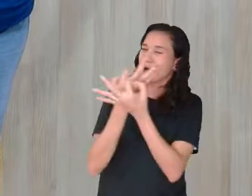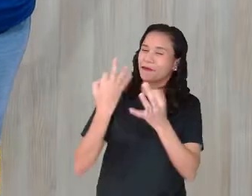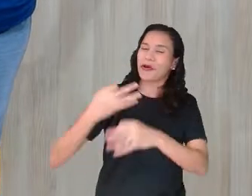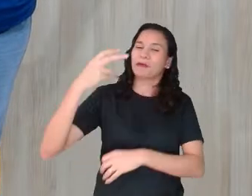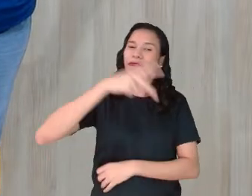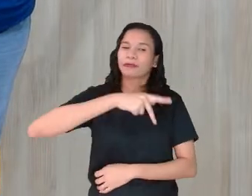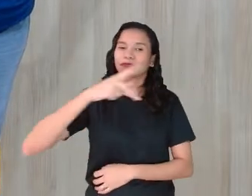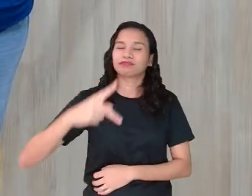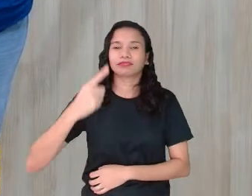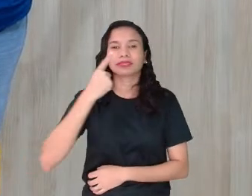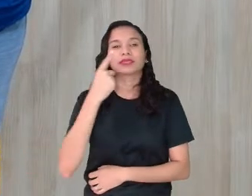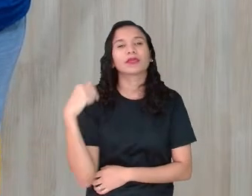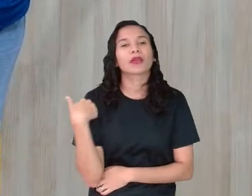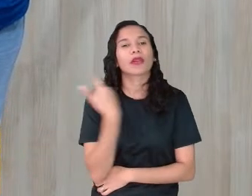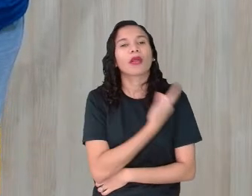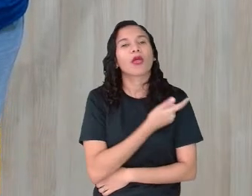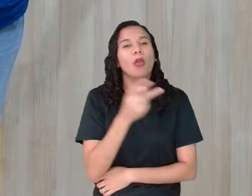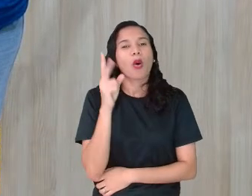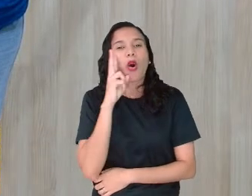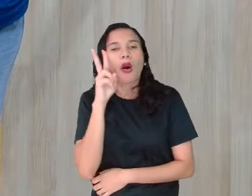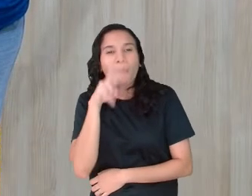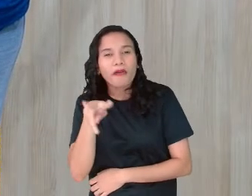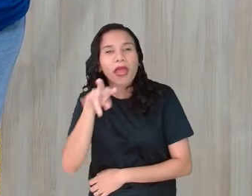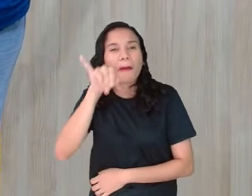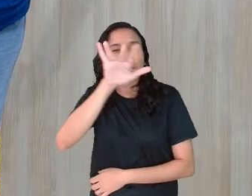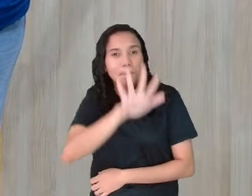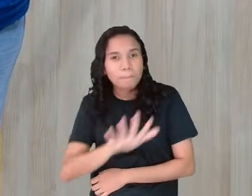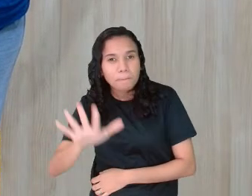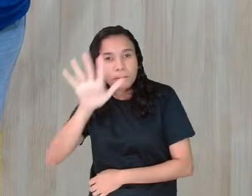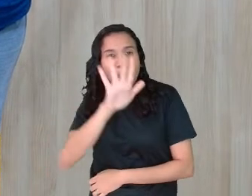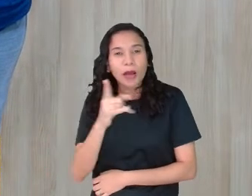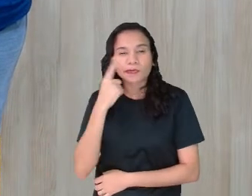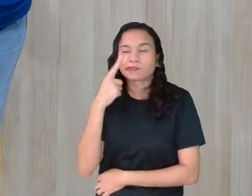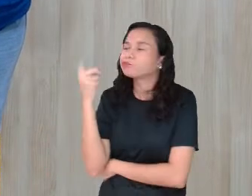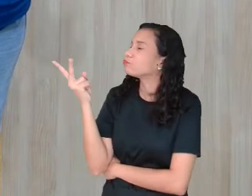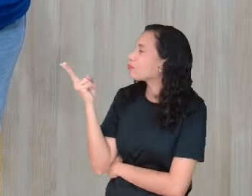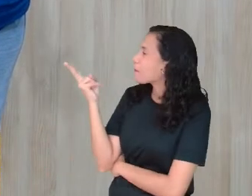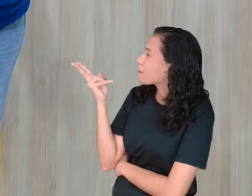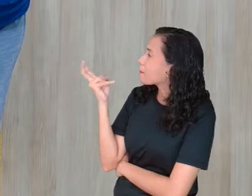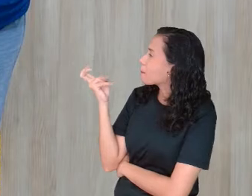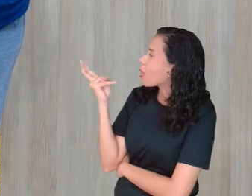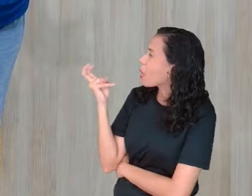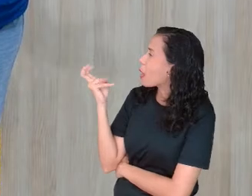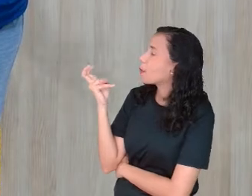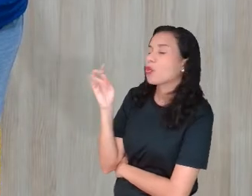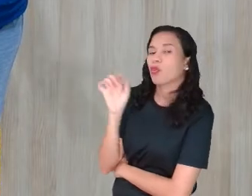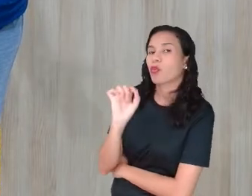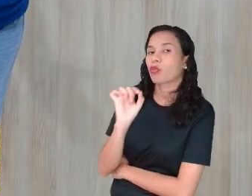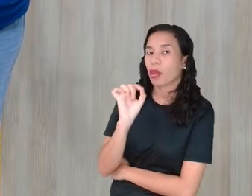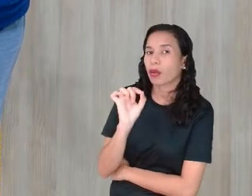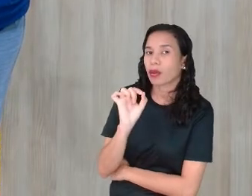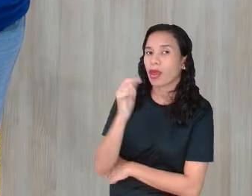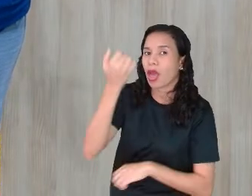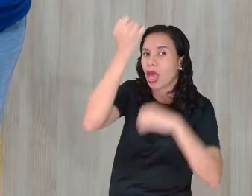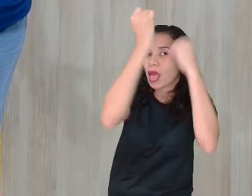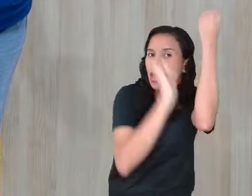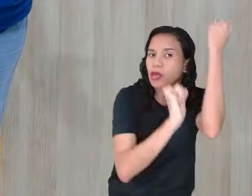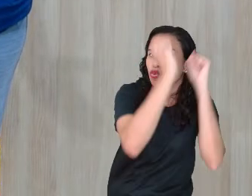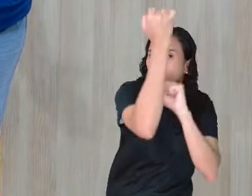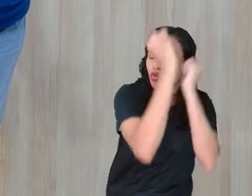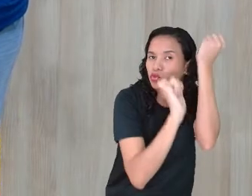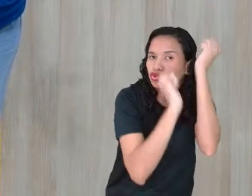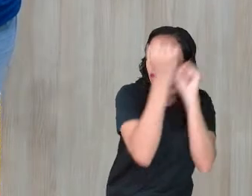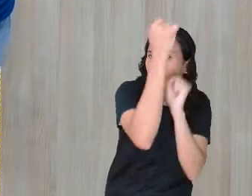aí. E quando a gente olha para essa figura, a impressão que eu tenho é que as indústrias é